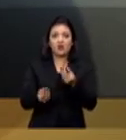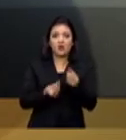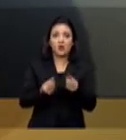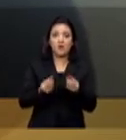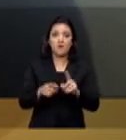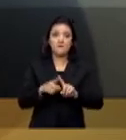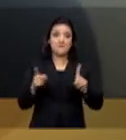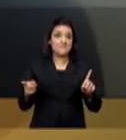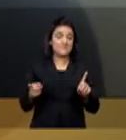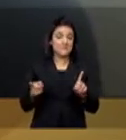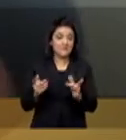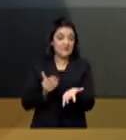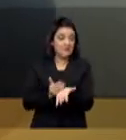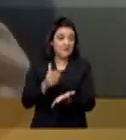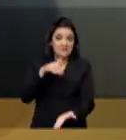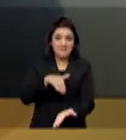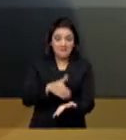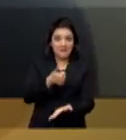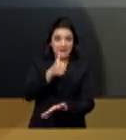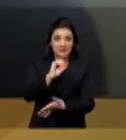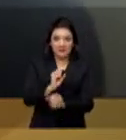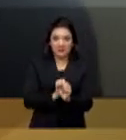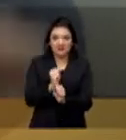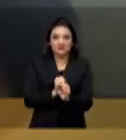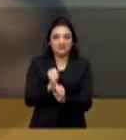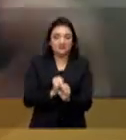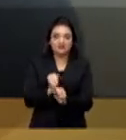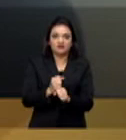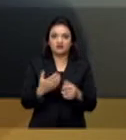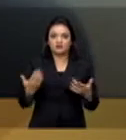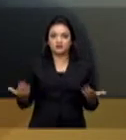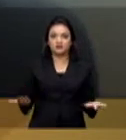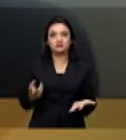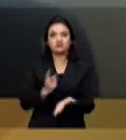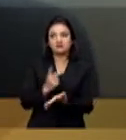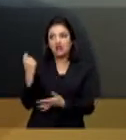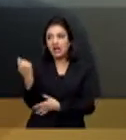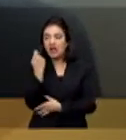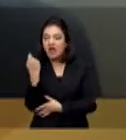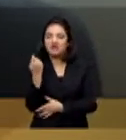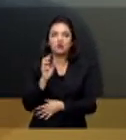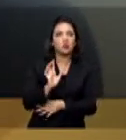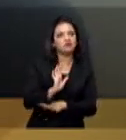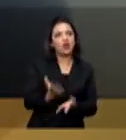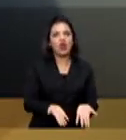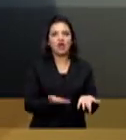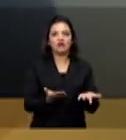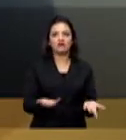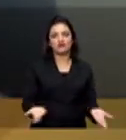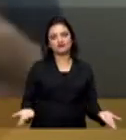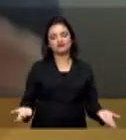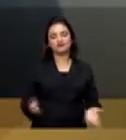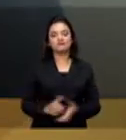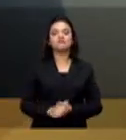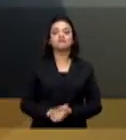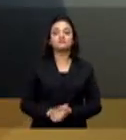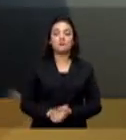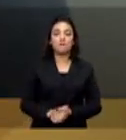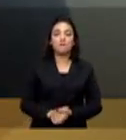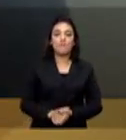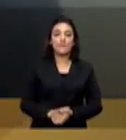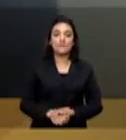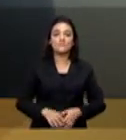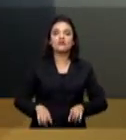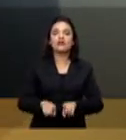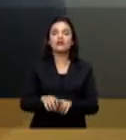como disse, vai partir de 10 anos, independentemente da gravidade das condutas abarcadas. Também nós temos a mesma pena